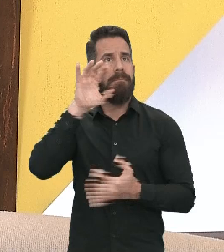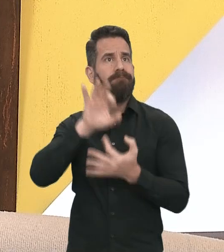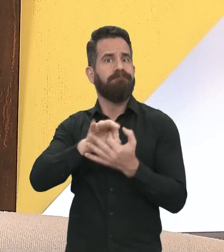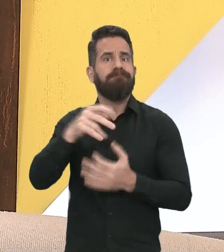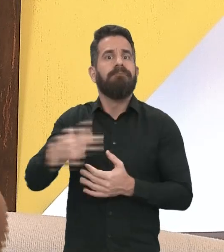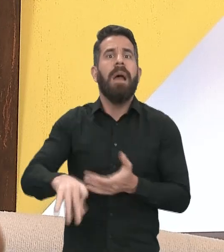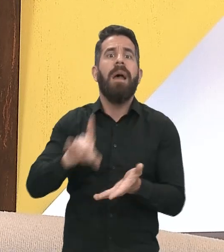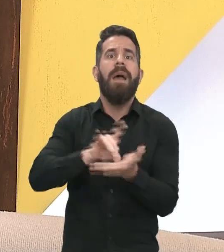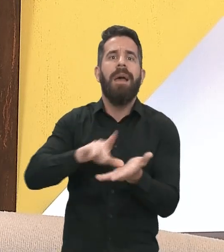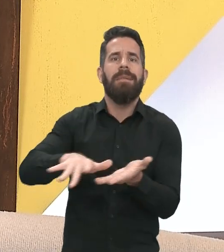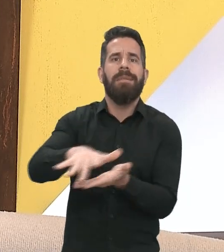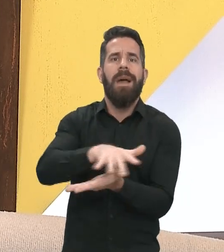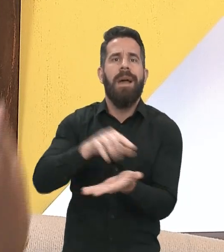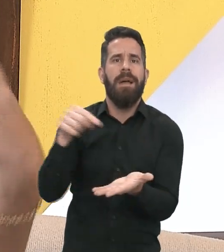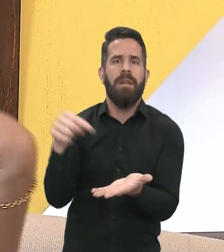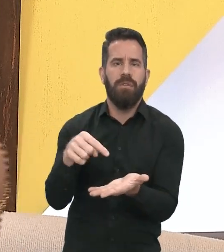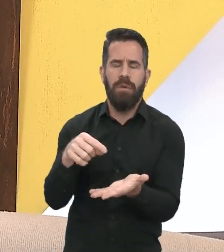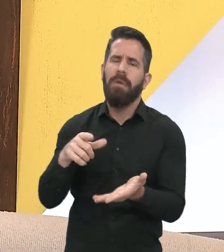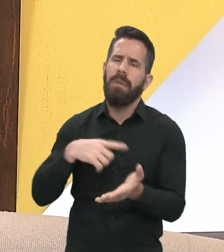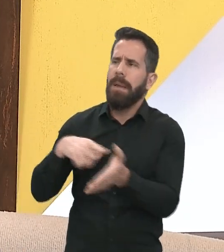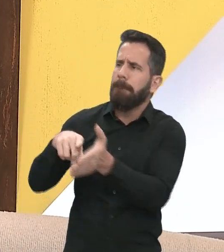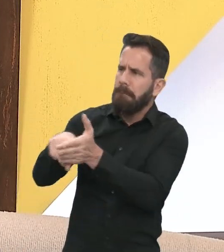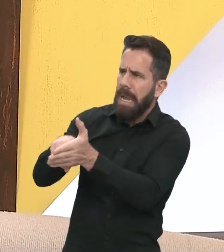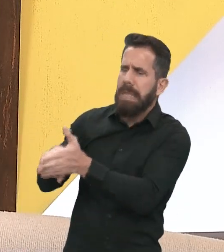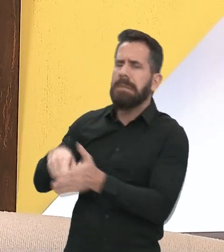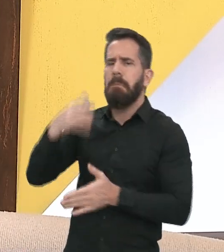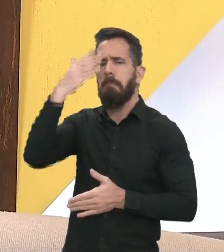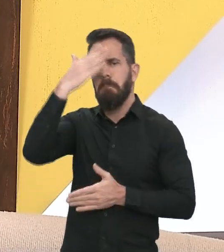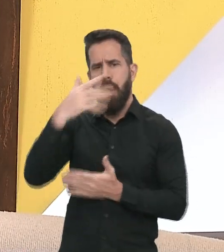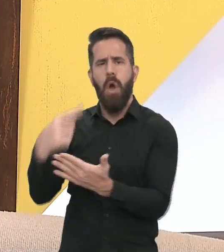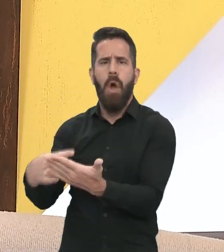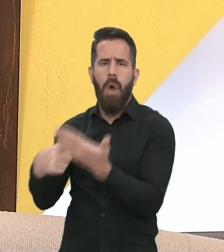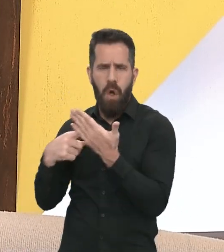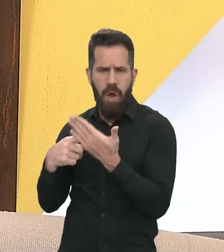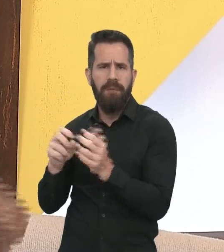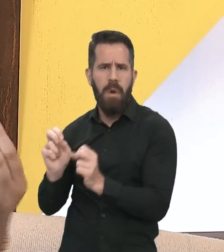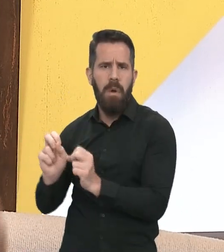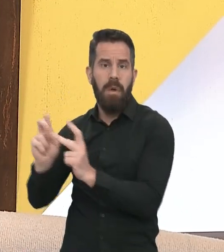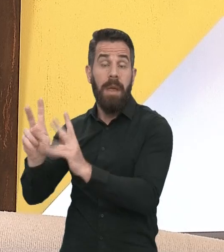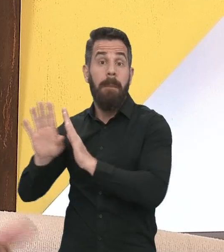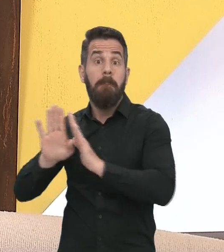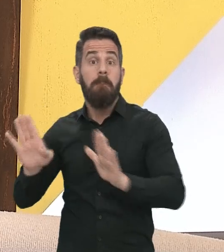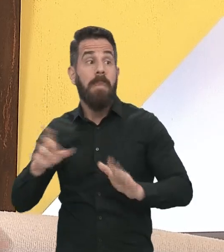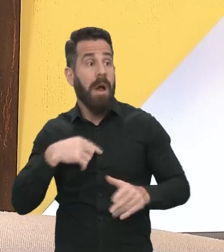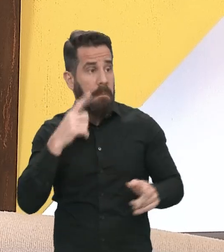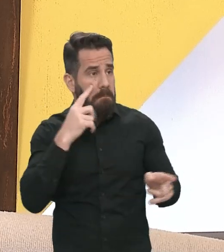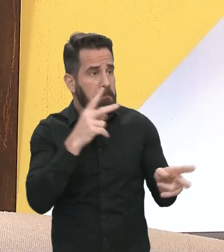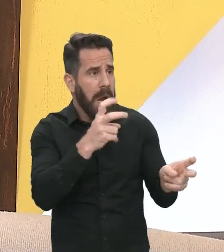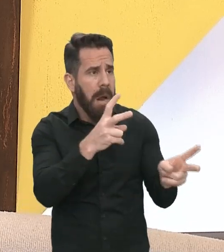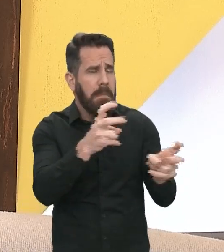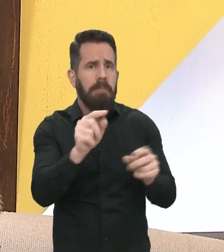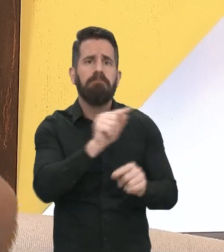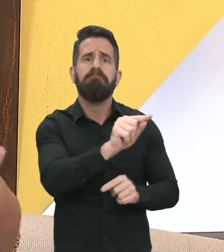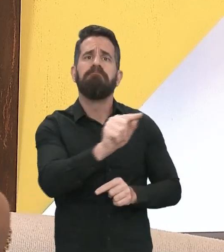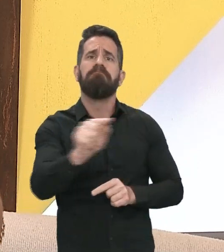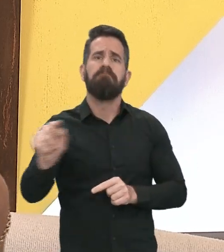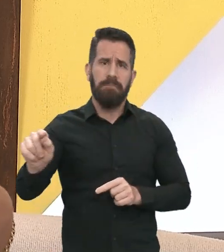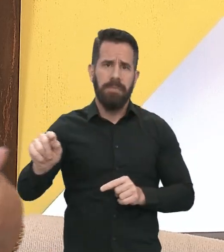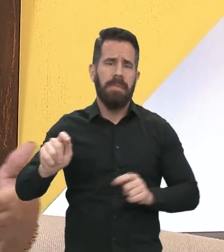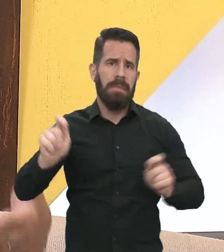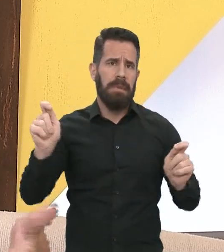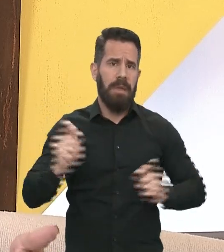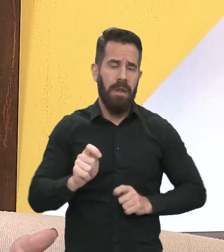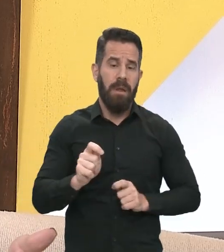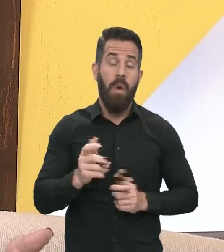nisso que aparece não só nas pesquisas, mas que a gente também observa no cotidiano. Uhum. E o que a gente observa é que hoje é